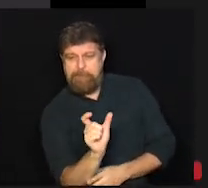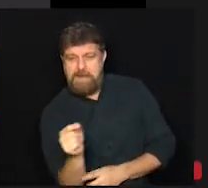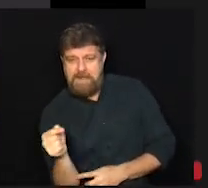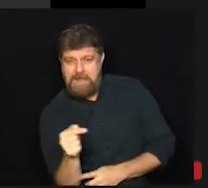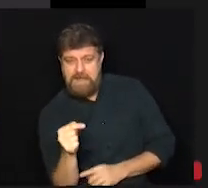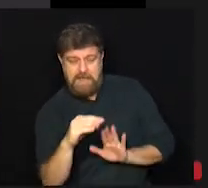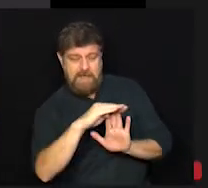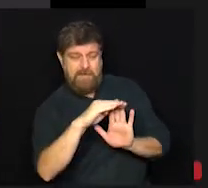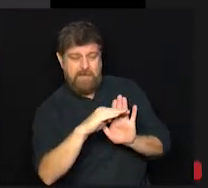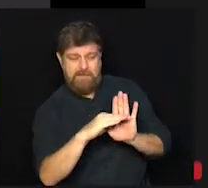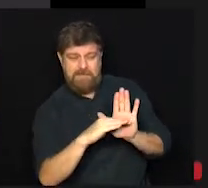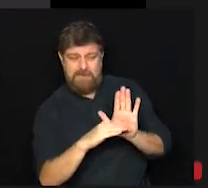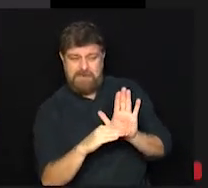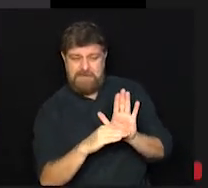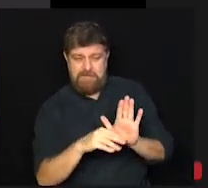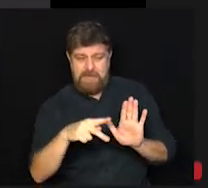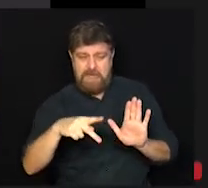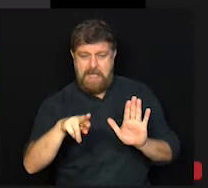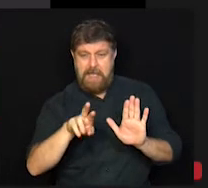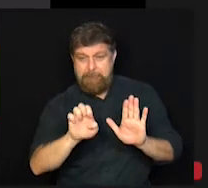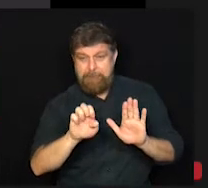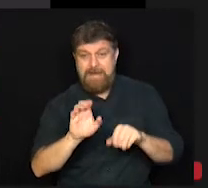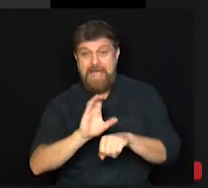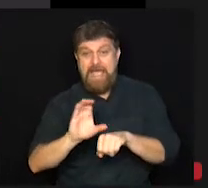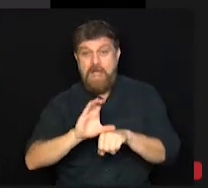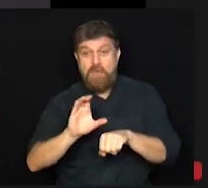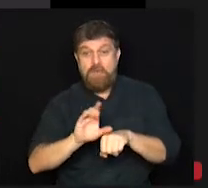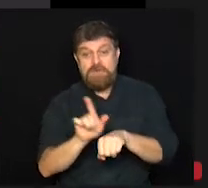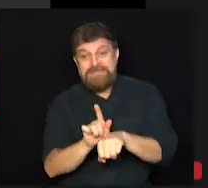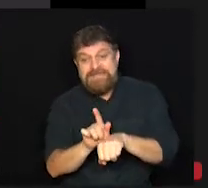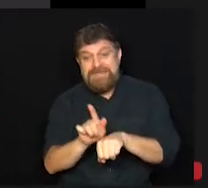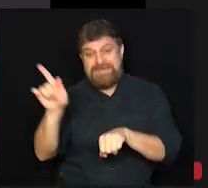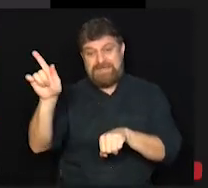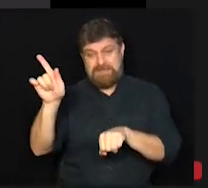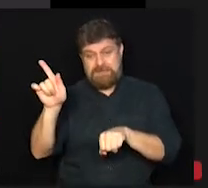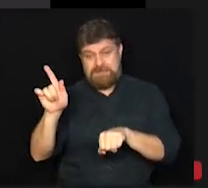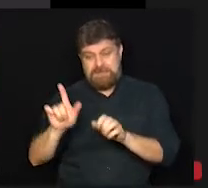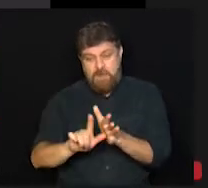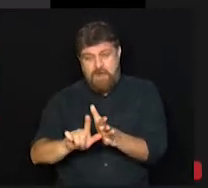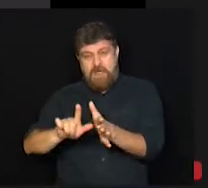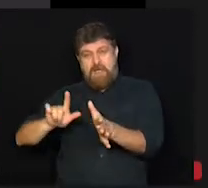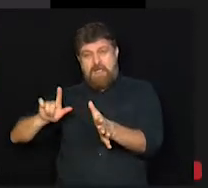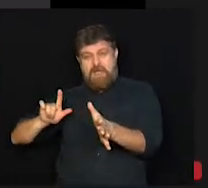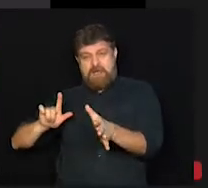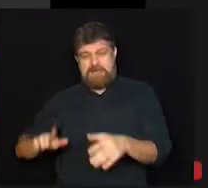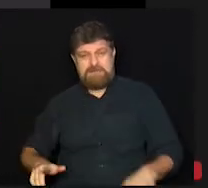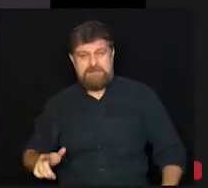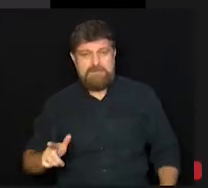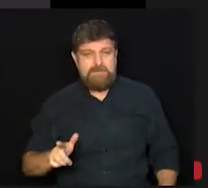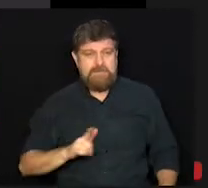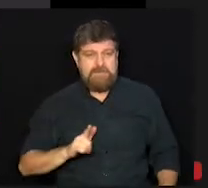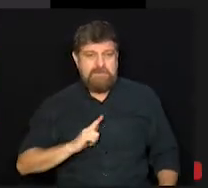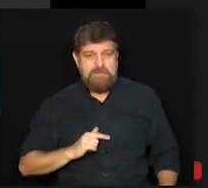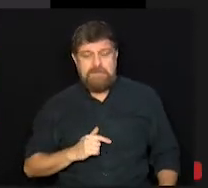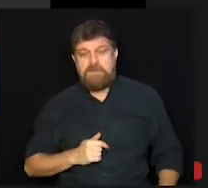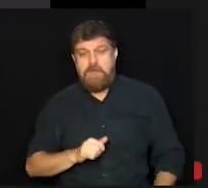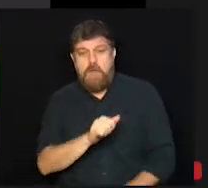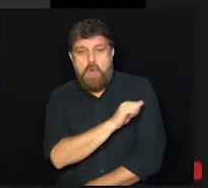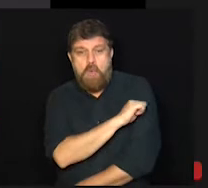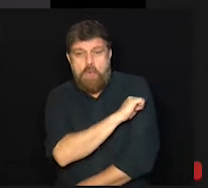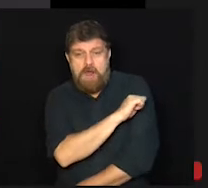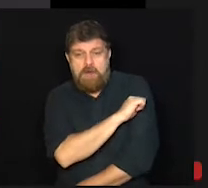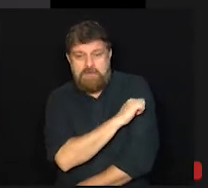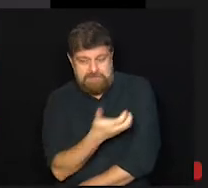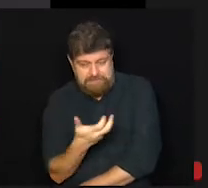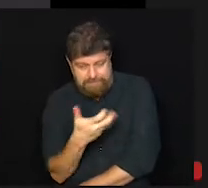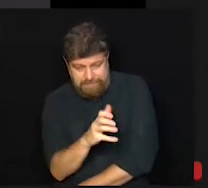um programa pré-cursos de graduação da Unicamp, ou de algum outro lugar, se o aluno sair, não quiser